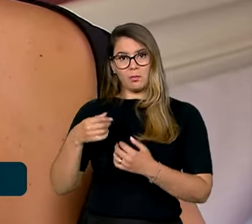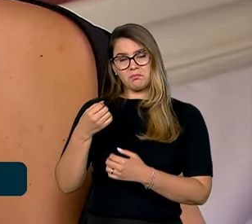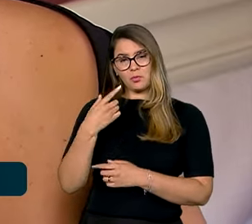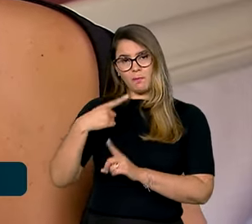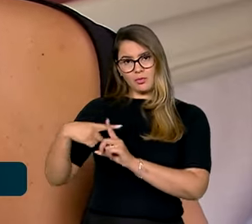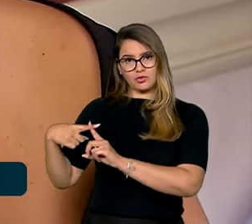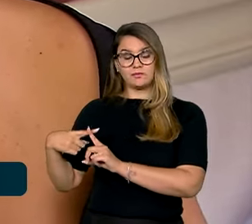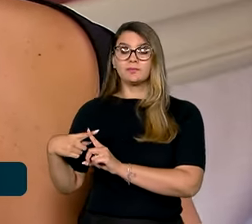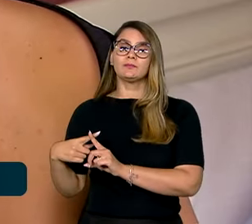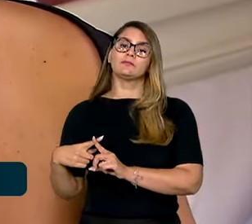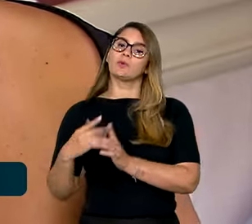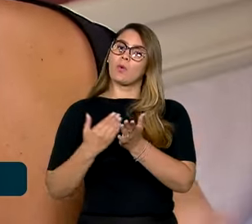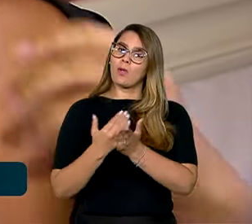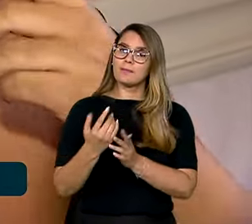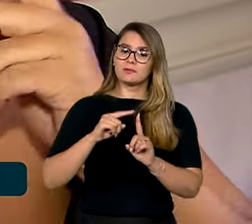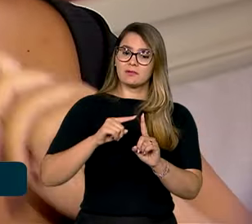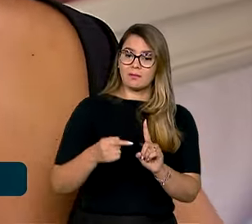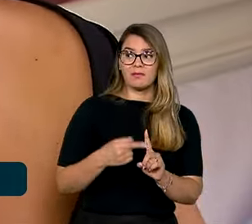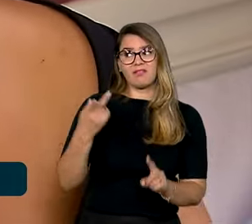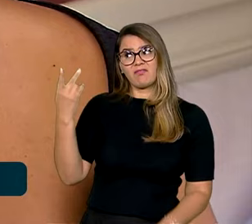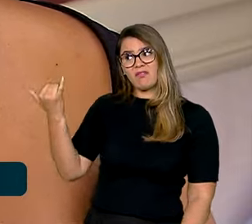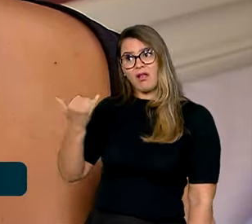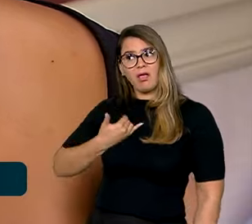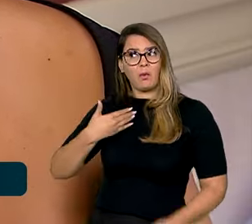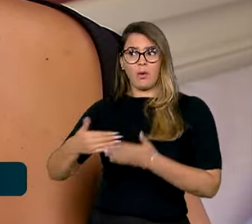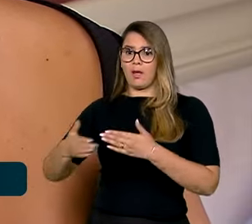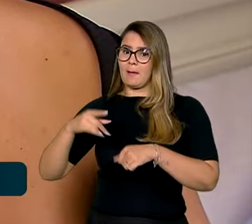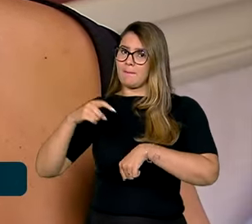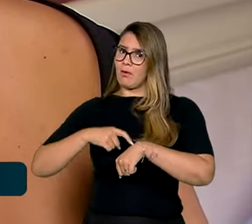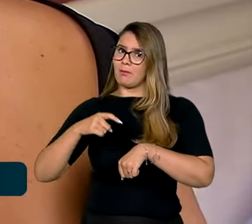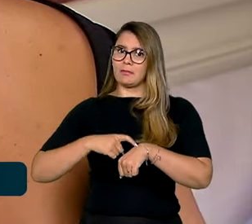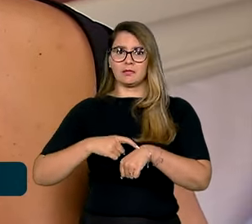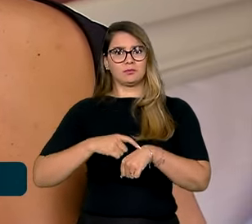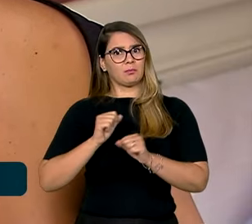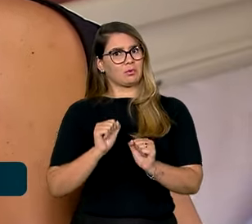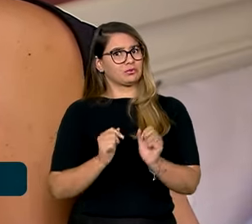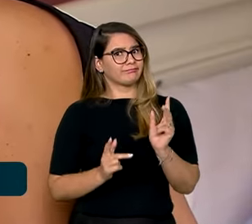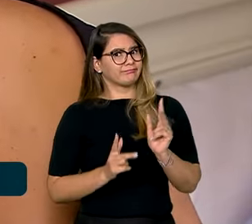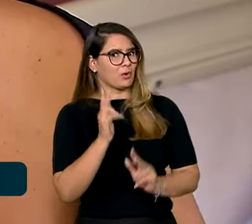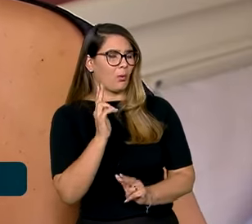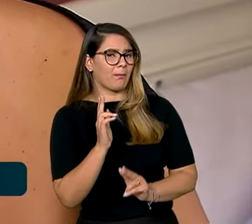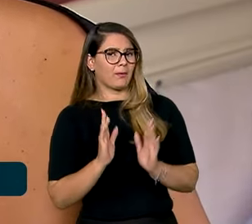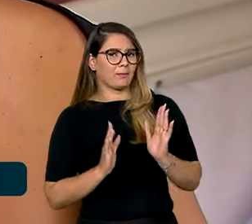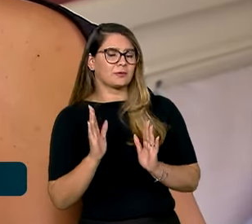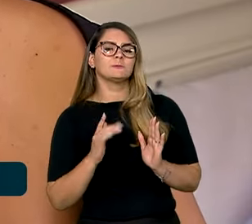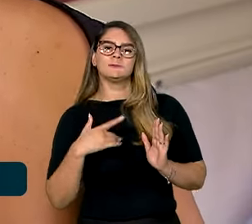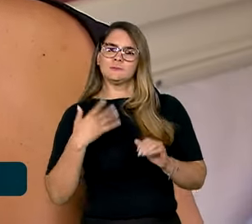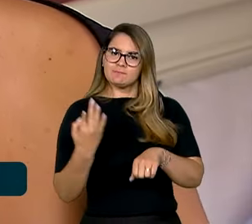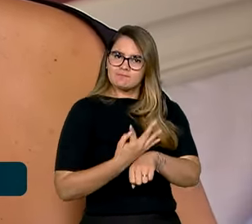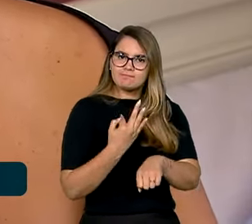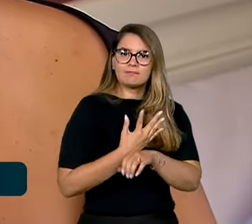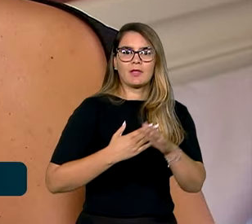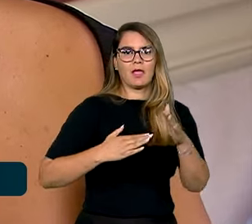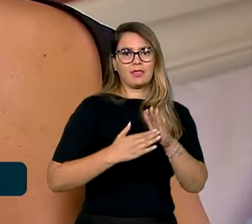Aí, desde o início da gravidez, eles falavam que qualquer momento ia ser interrompida, né, por conta dos problemas. Aí eu consegui segurar até